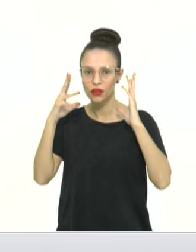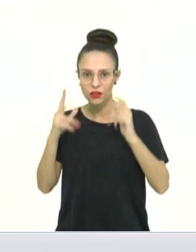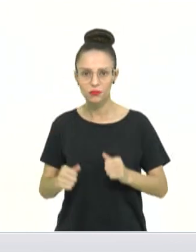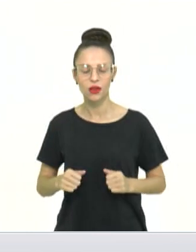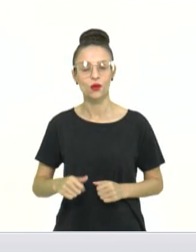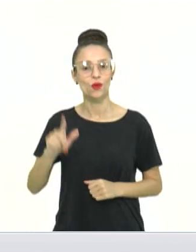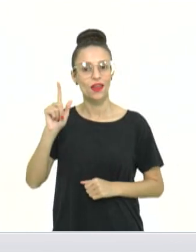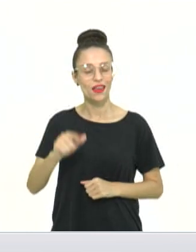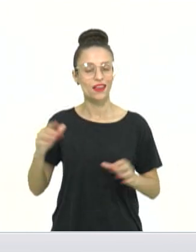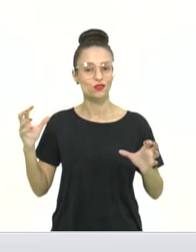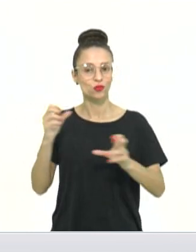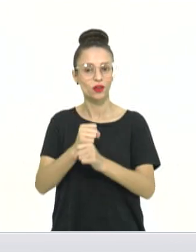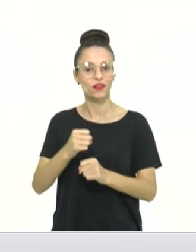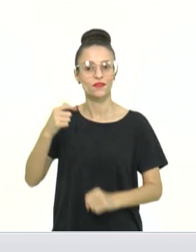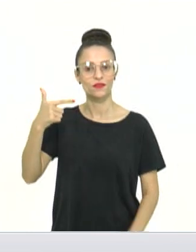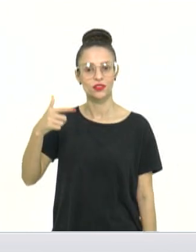somam